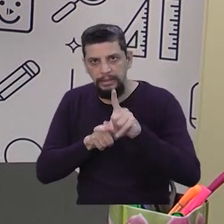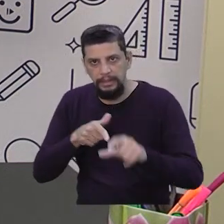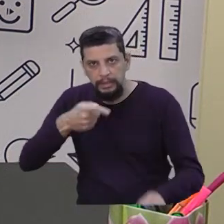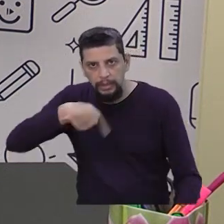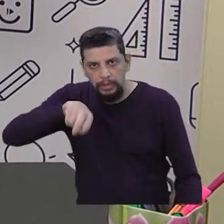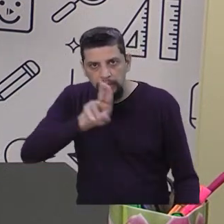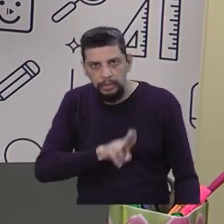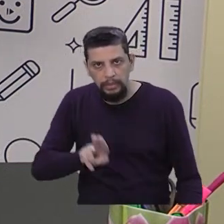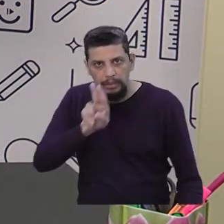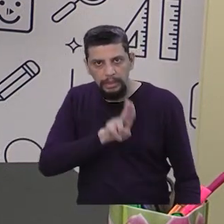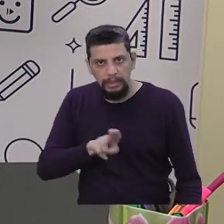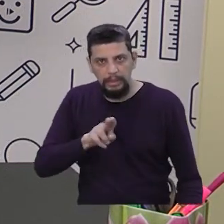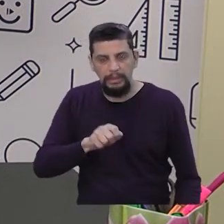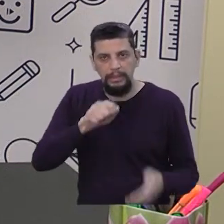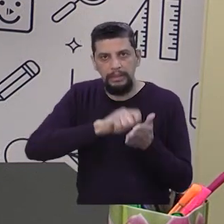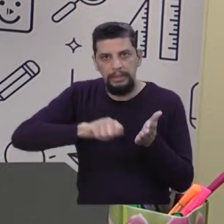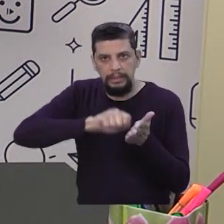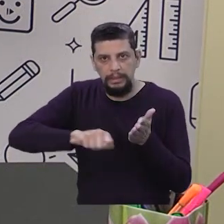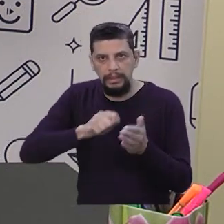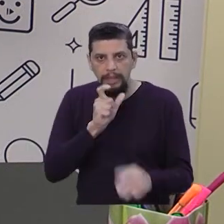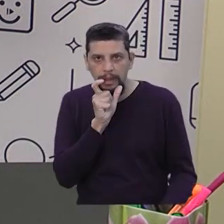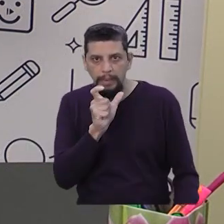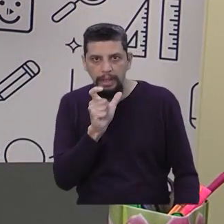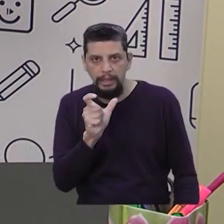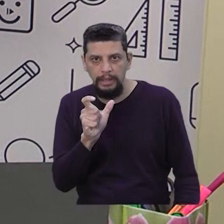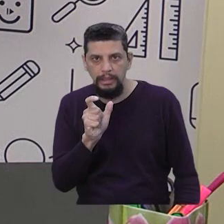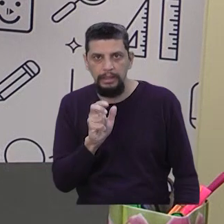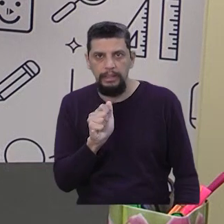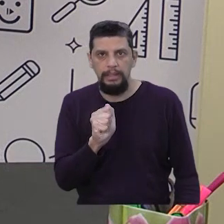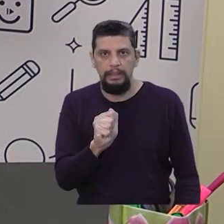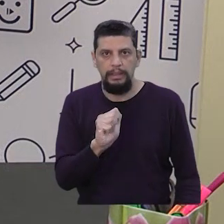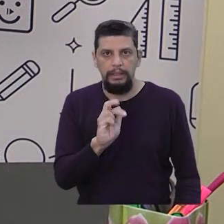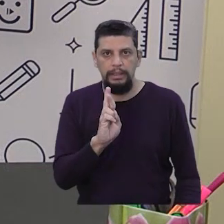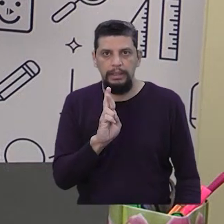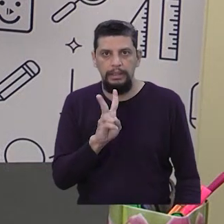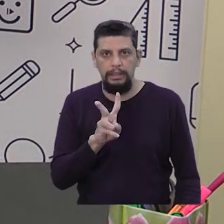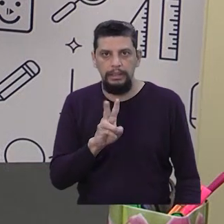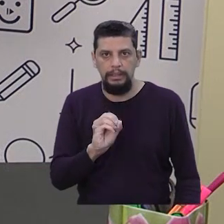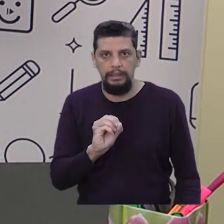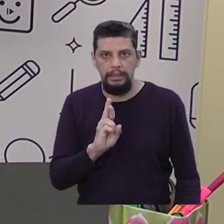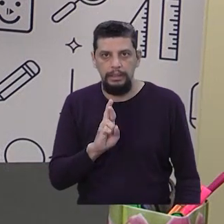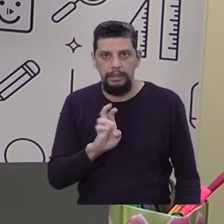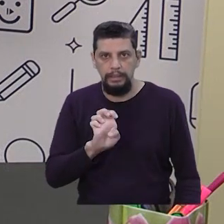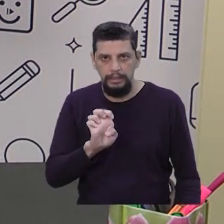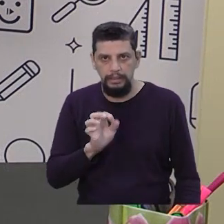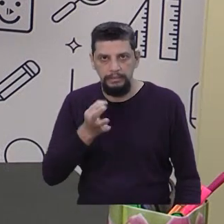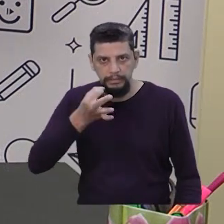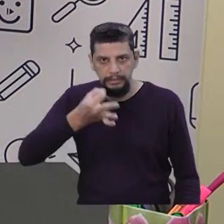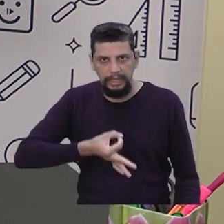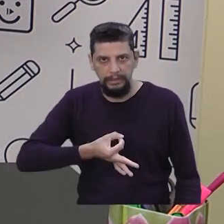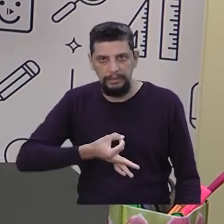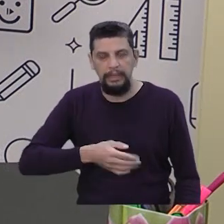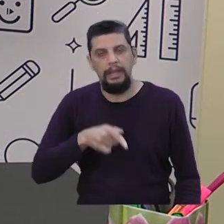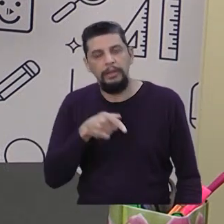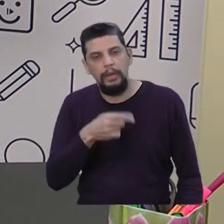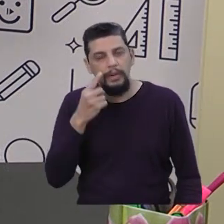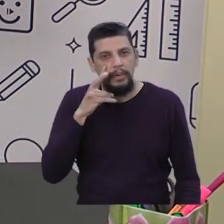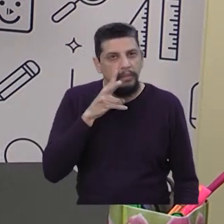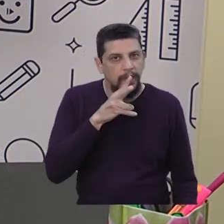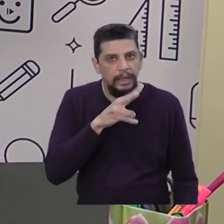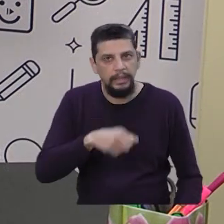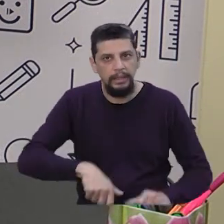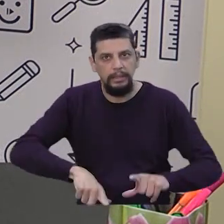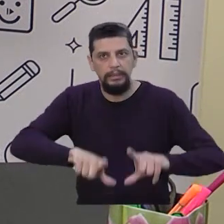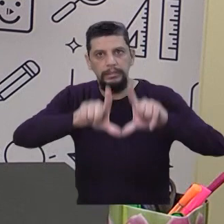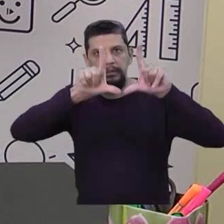letras. Nós usamos para escrever a palavra árvore, certo? Olha aqui, vamos ver aqui